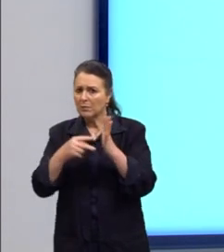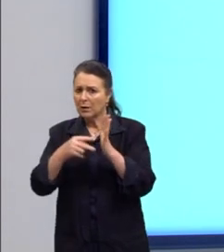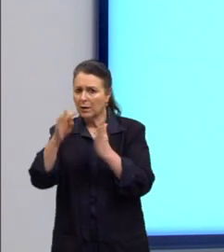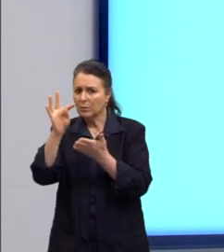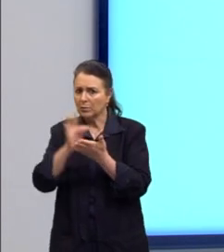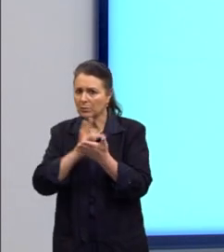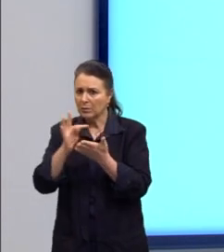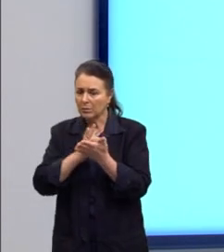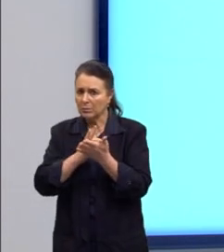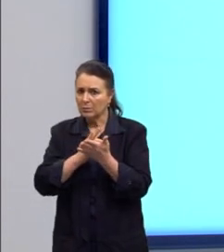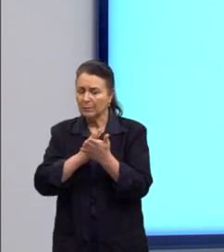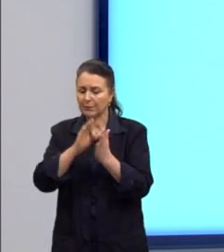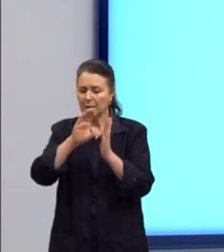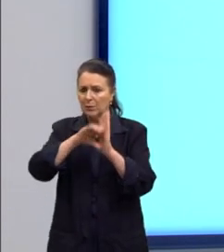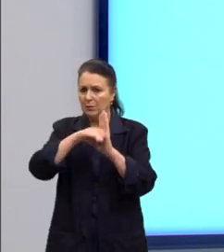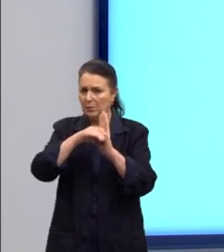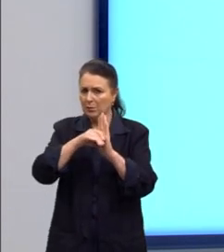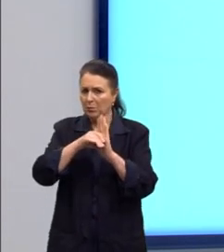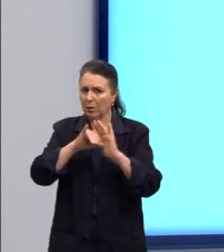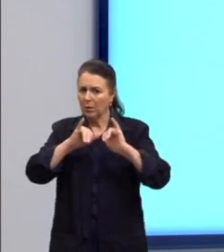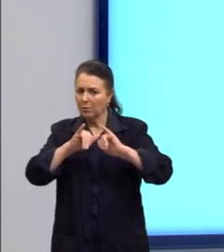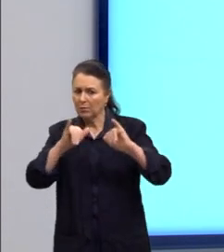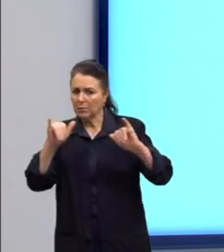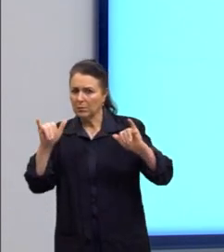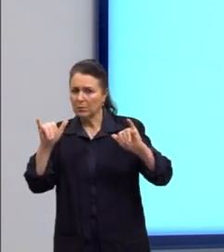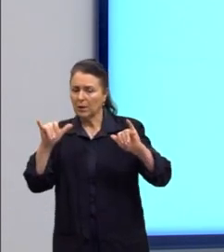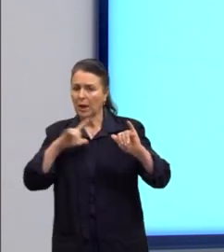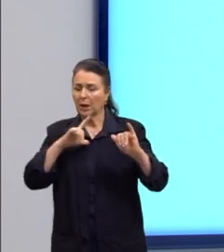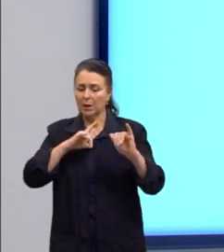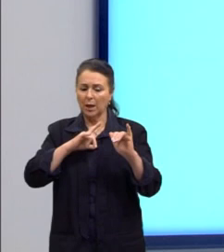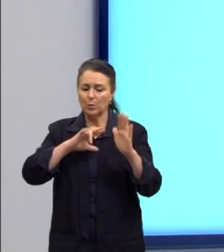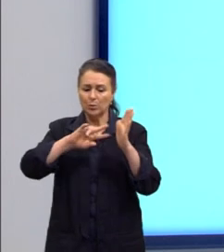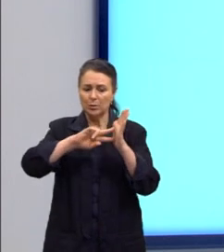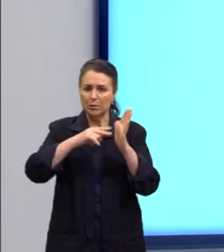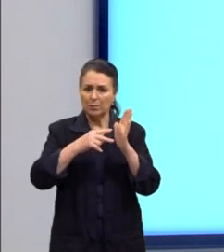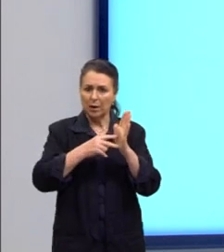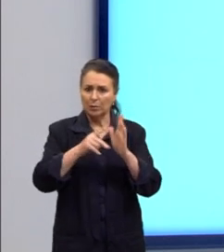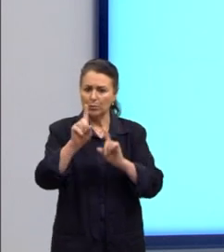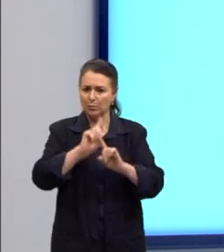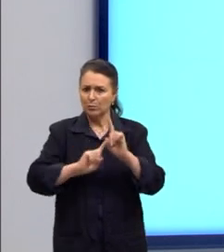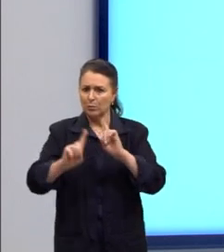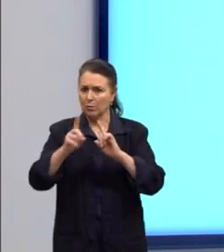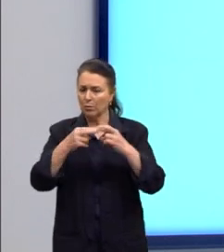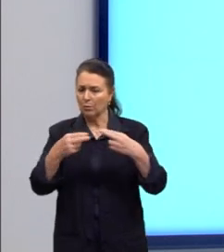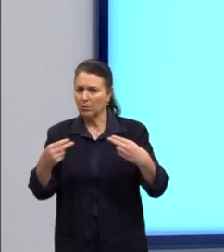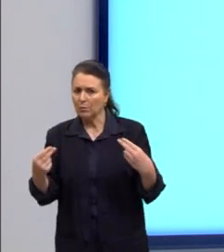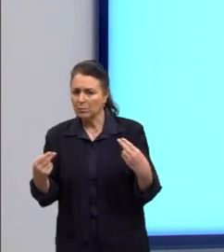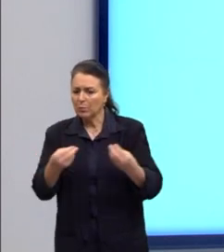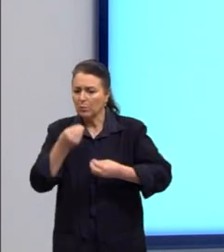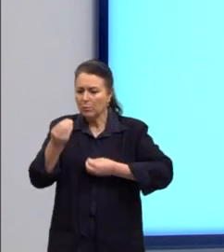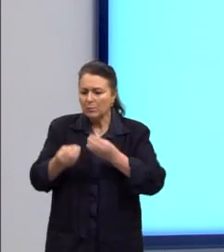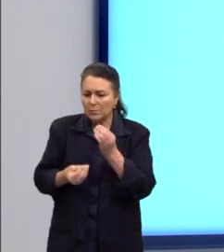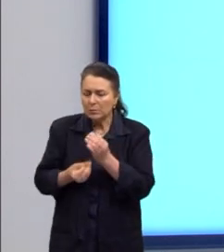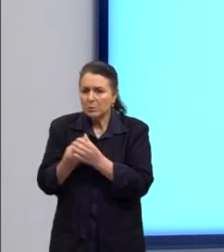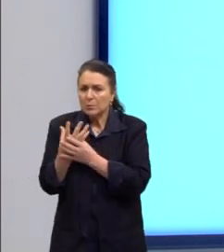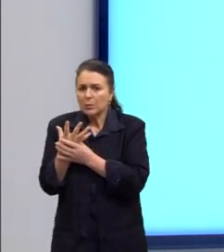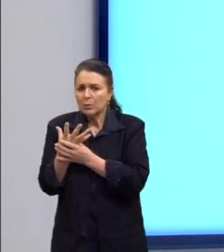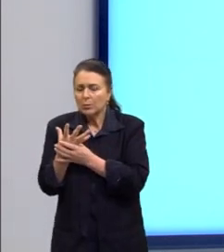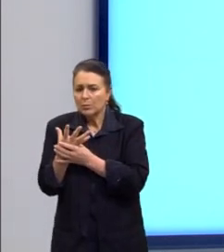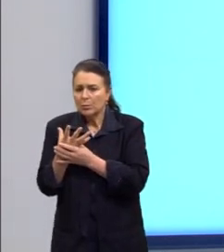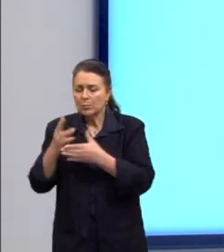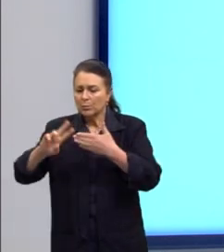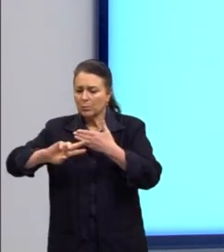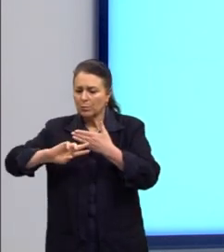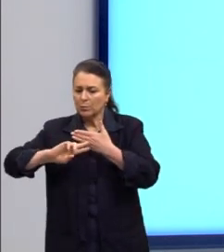conceitua o que está sendo dito ele dá lá o significado de alguma coisa de como ela surgiu das